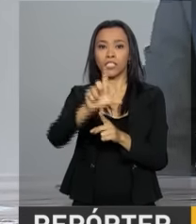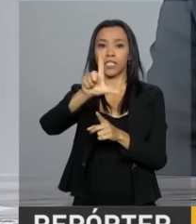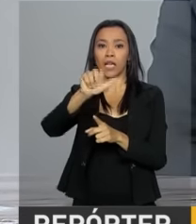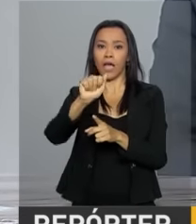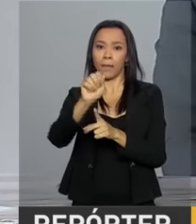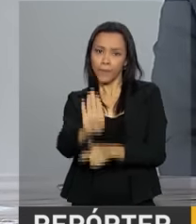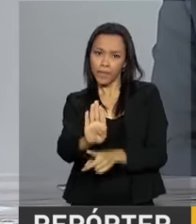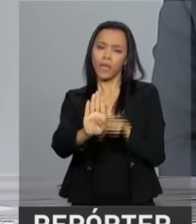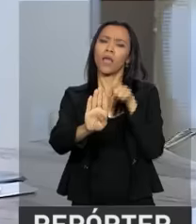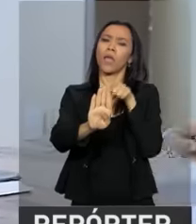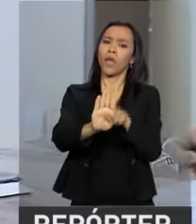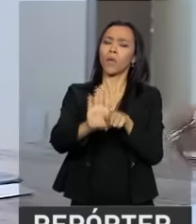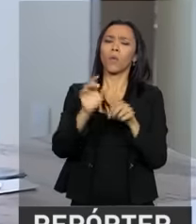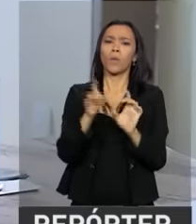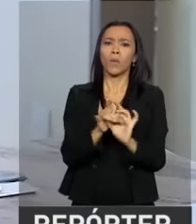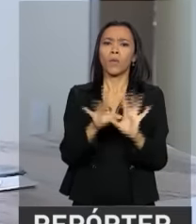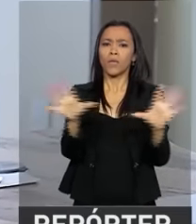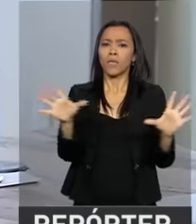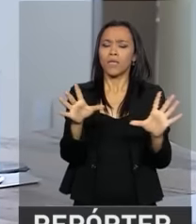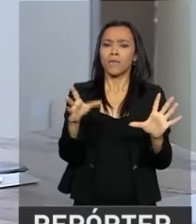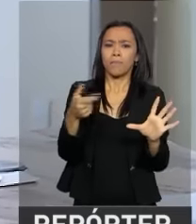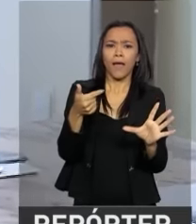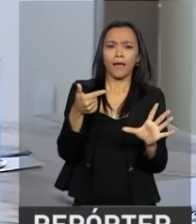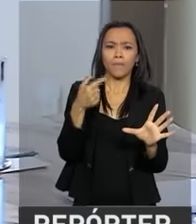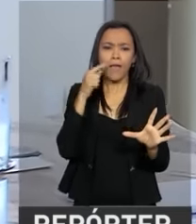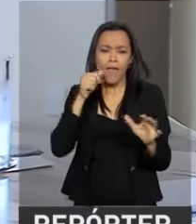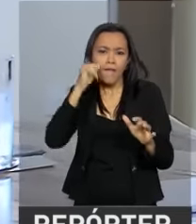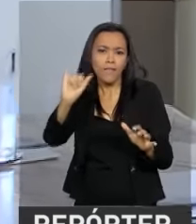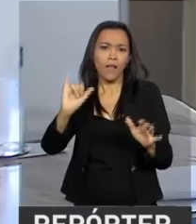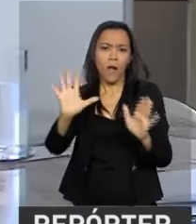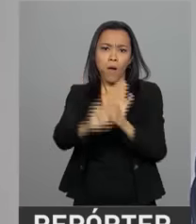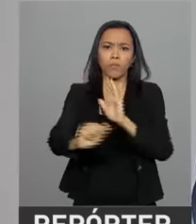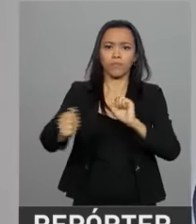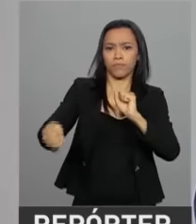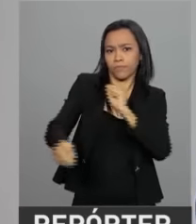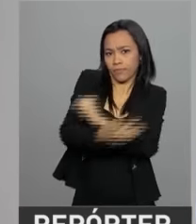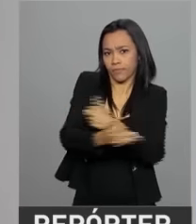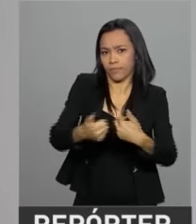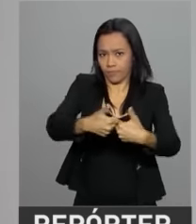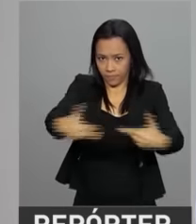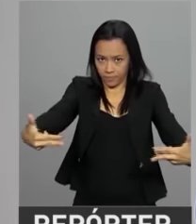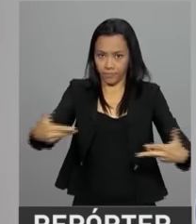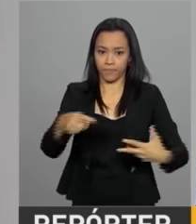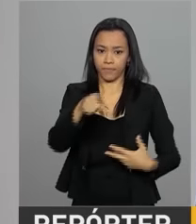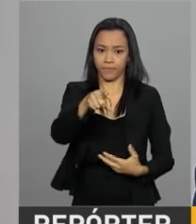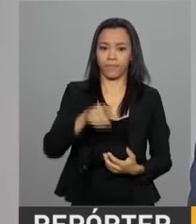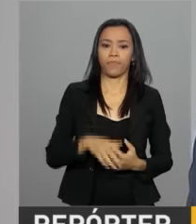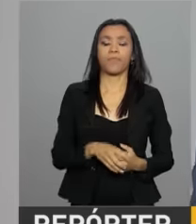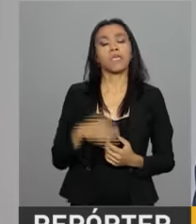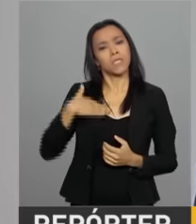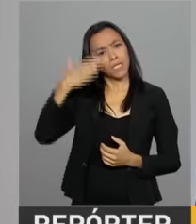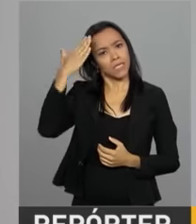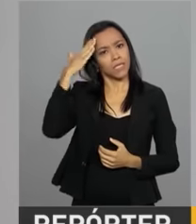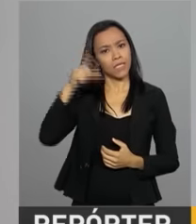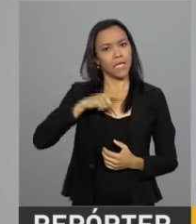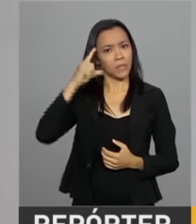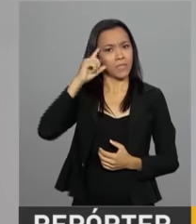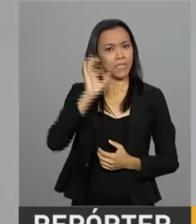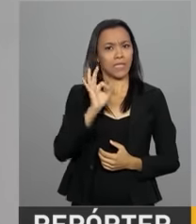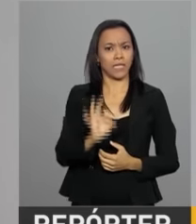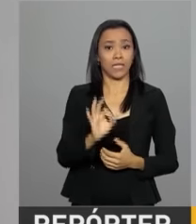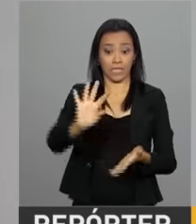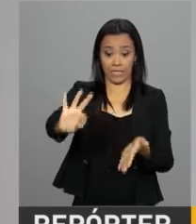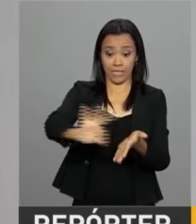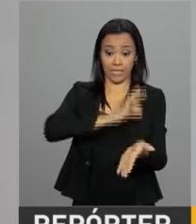celeridade à Justiça do Trabalho e combater a corrupção e o desvio de dinheiro. Tenho certeza que, a partir dessa assinatura,